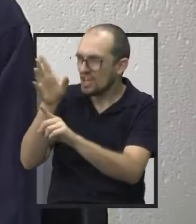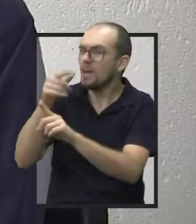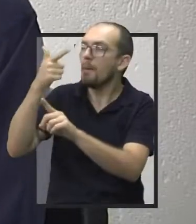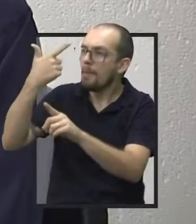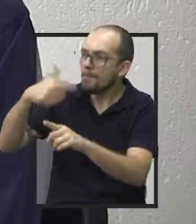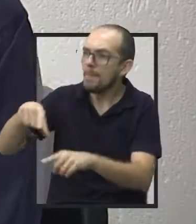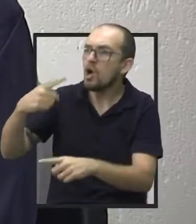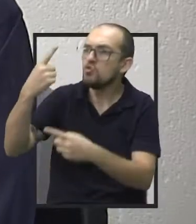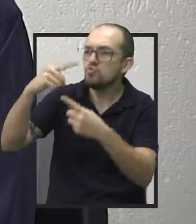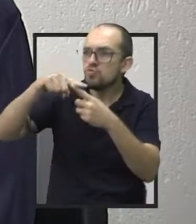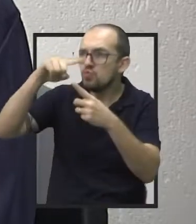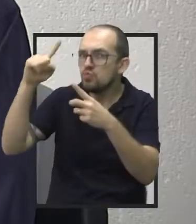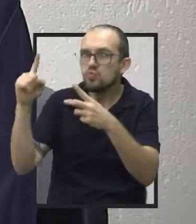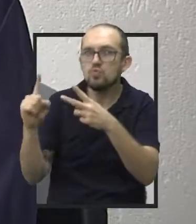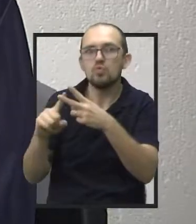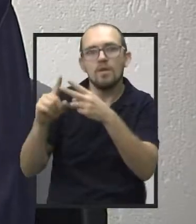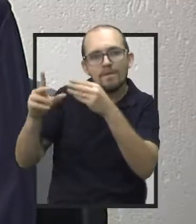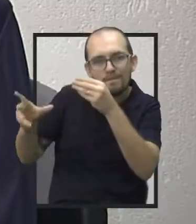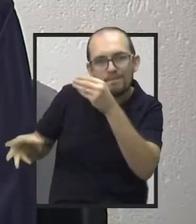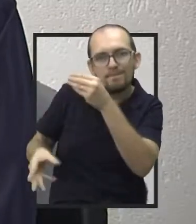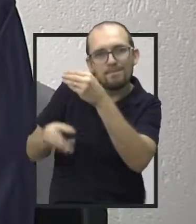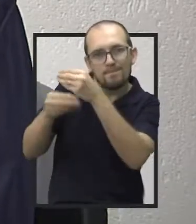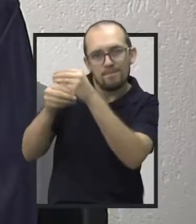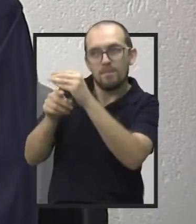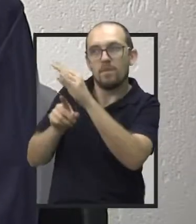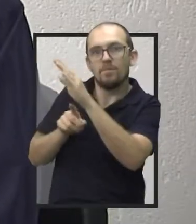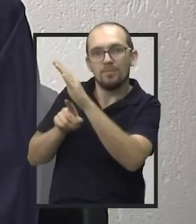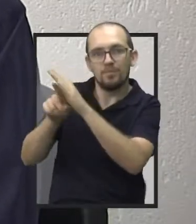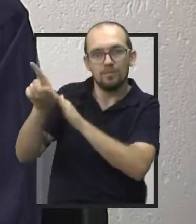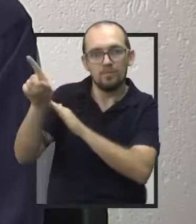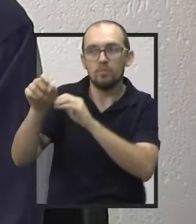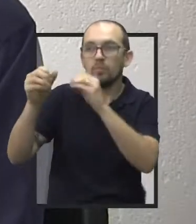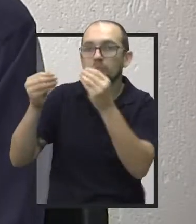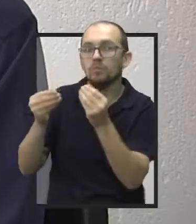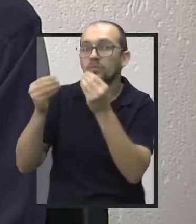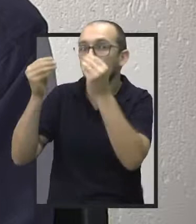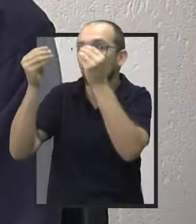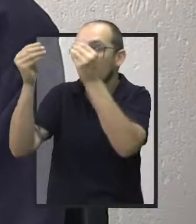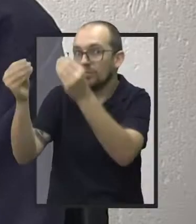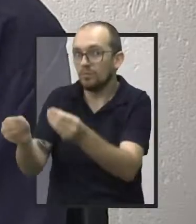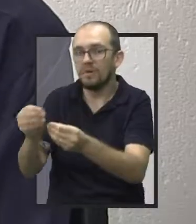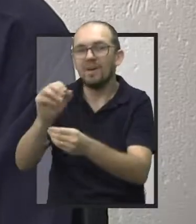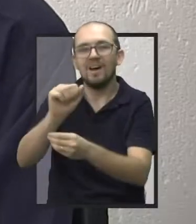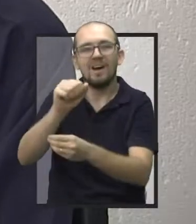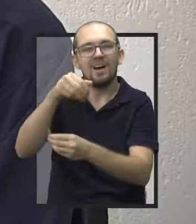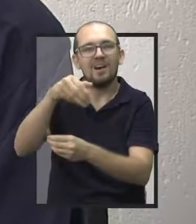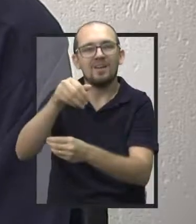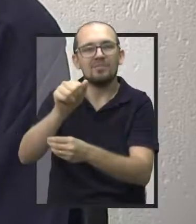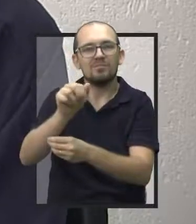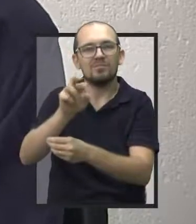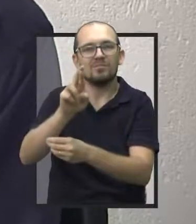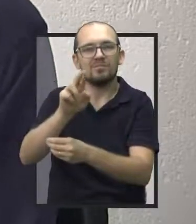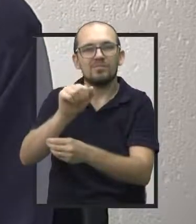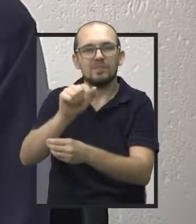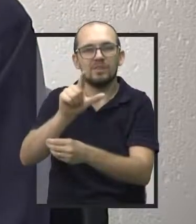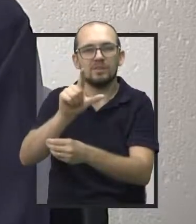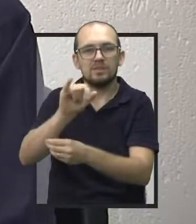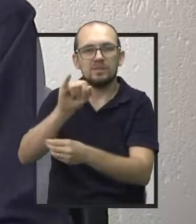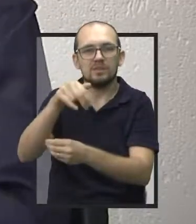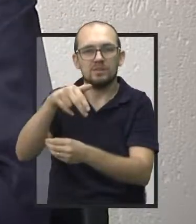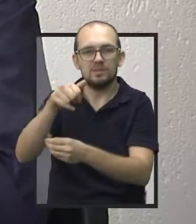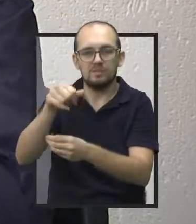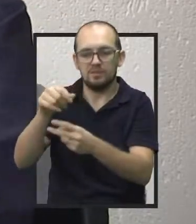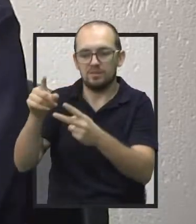municipais das estradas vicinais do estado de são paulo incluísse também a vicinal à tona